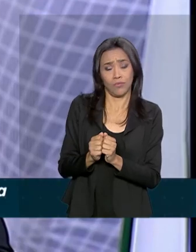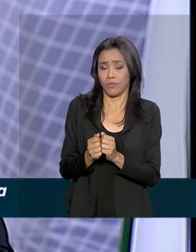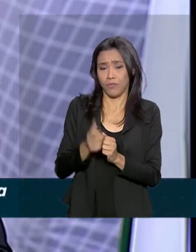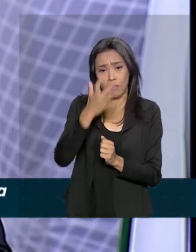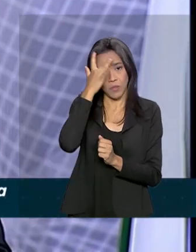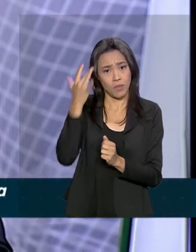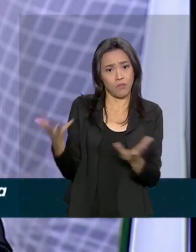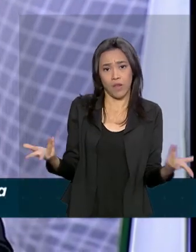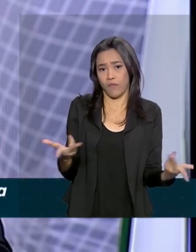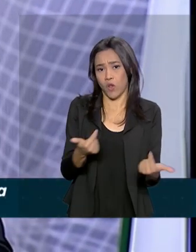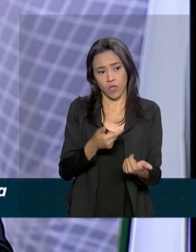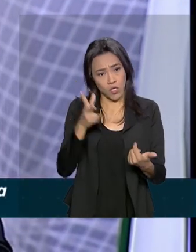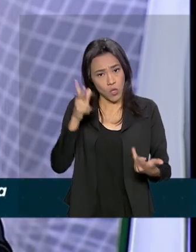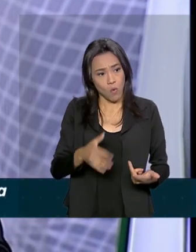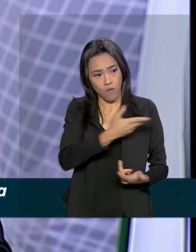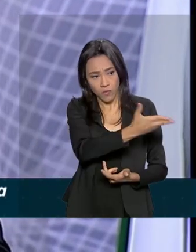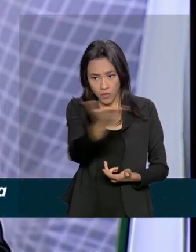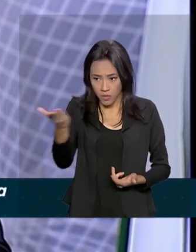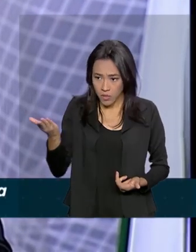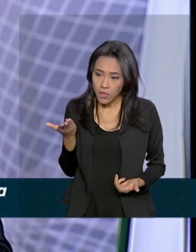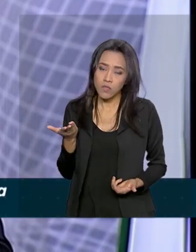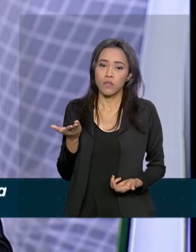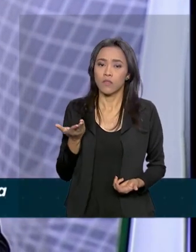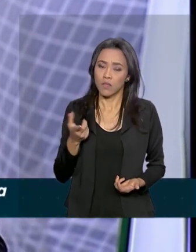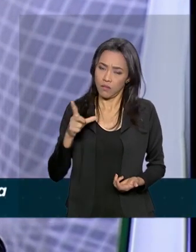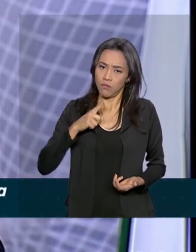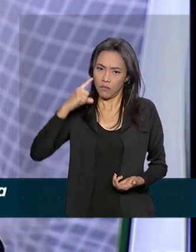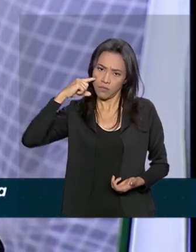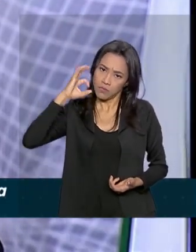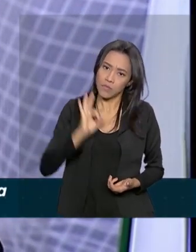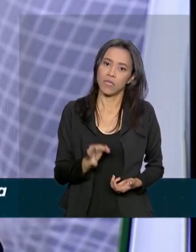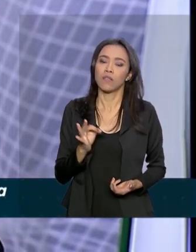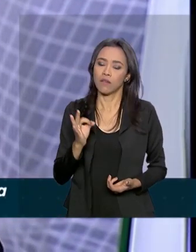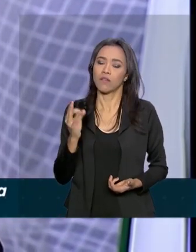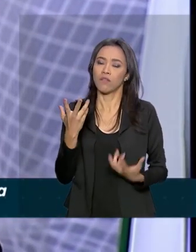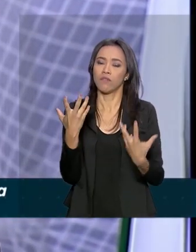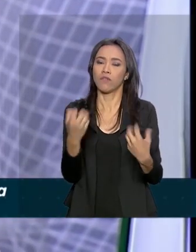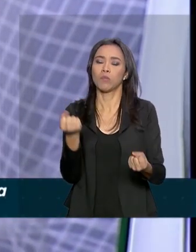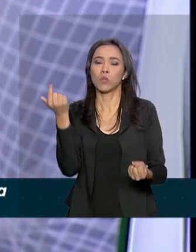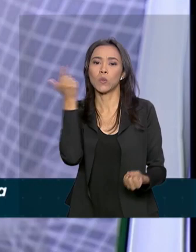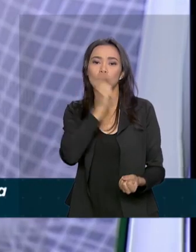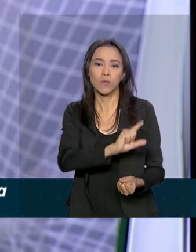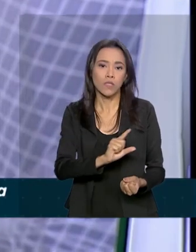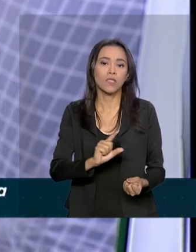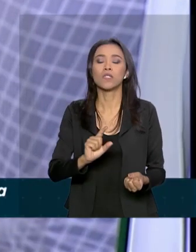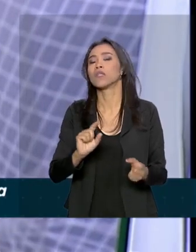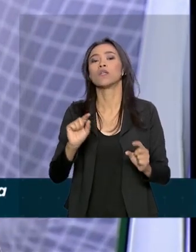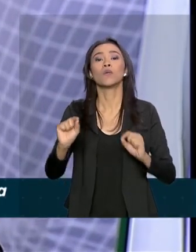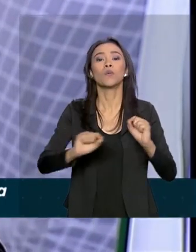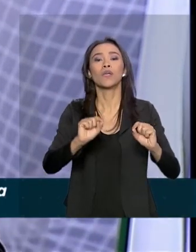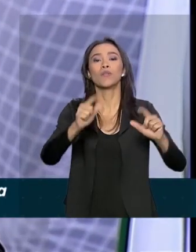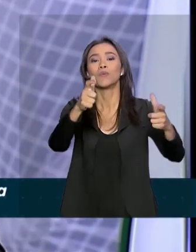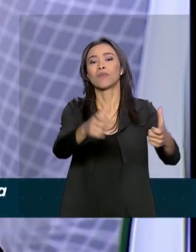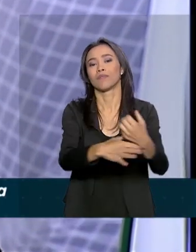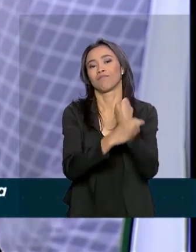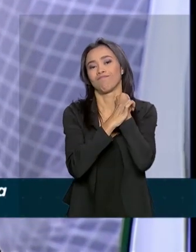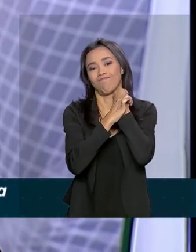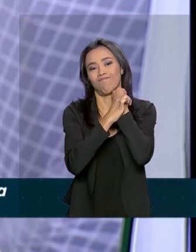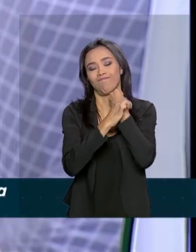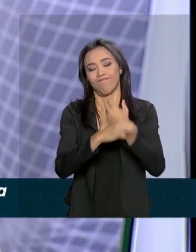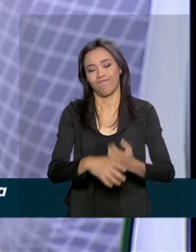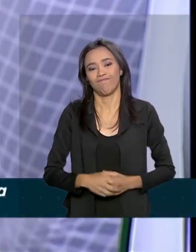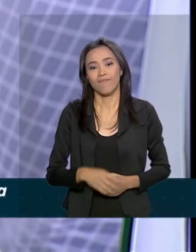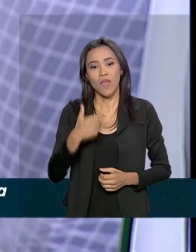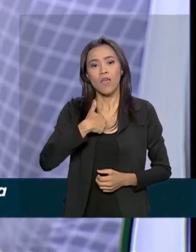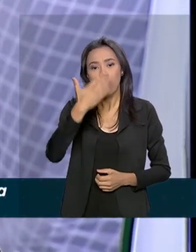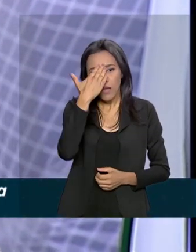vocês, eu tenho a certeza que nós chegaremos a um porto seguro. Eu